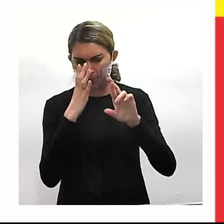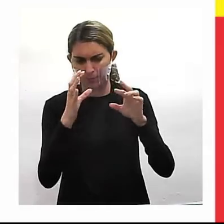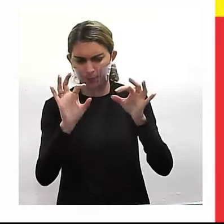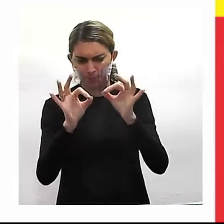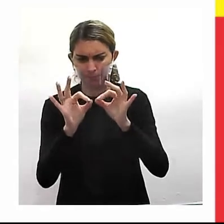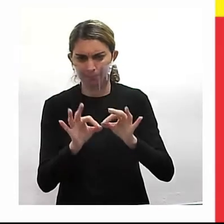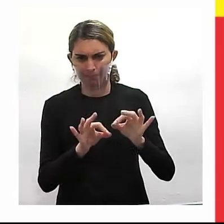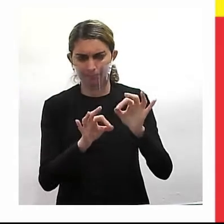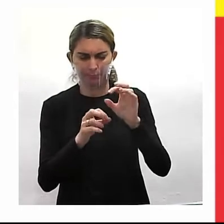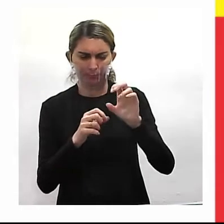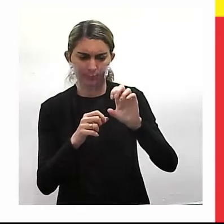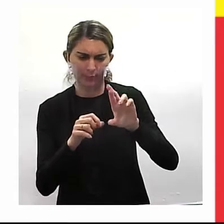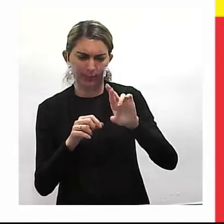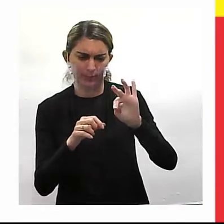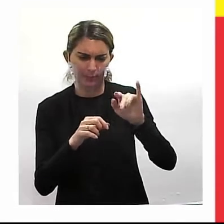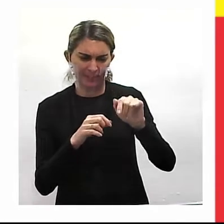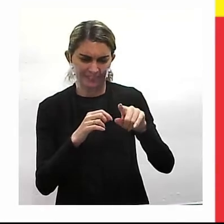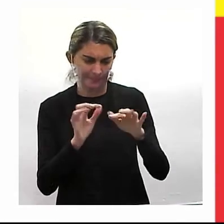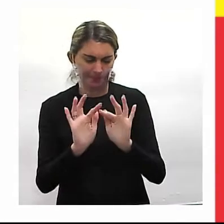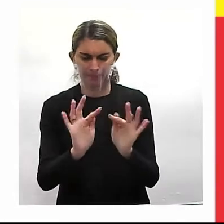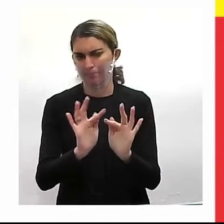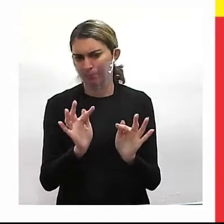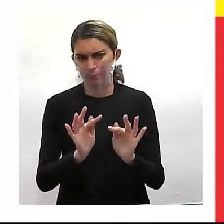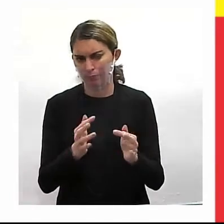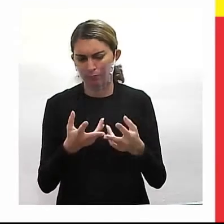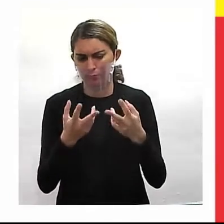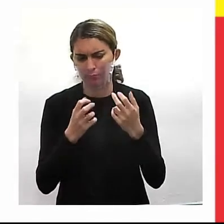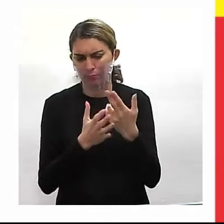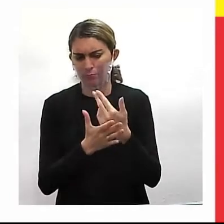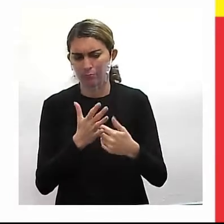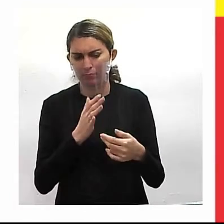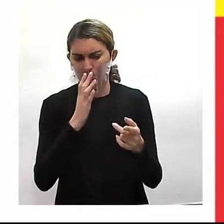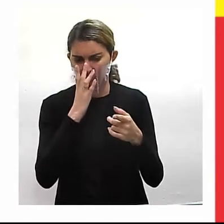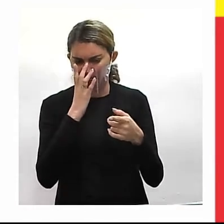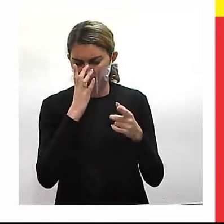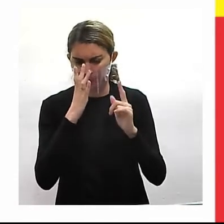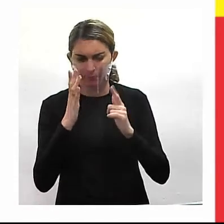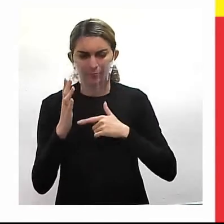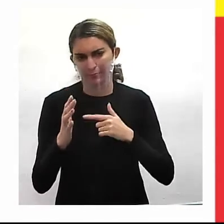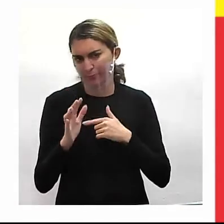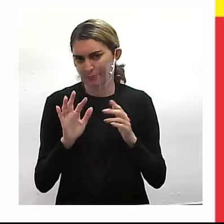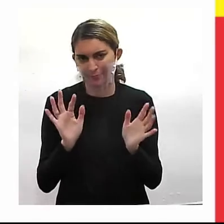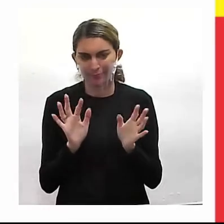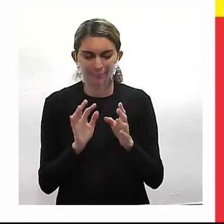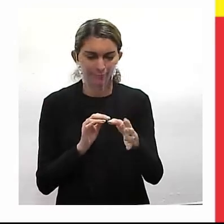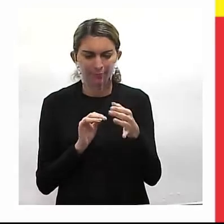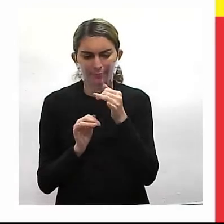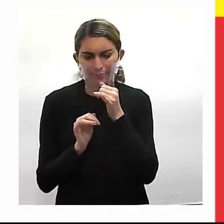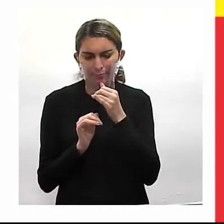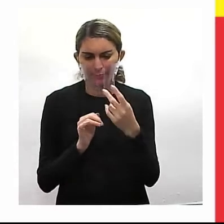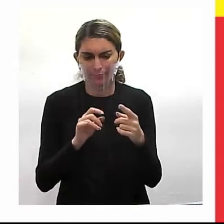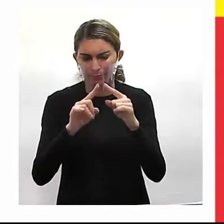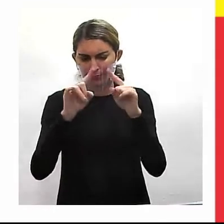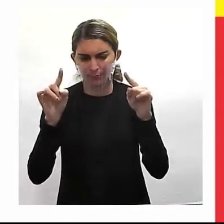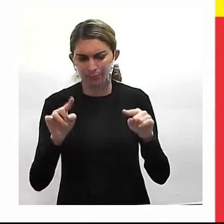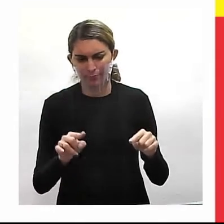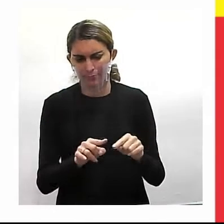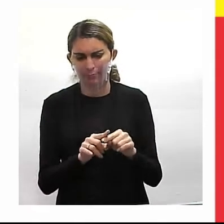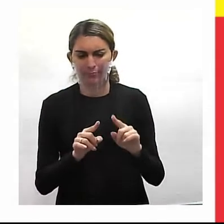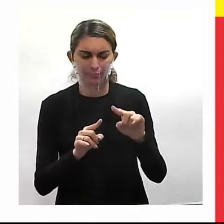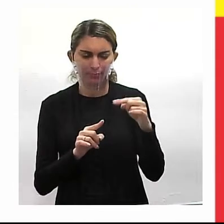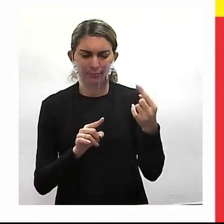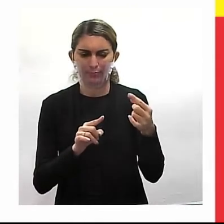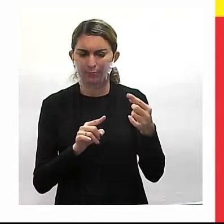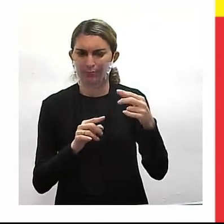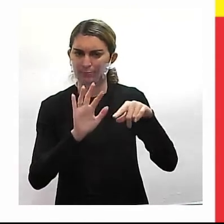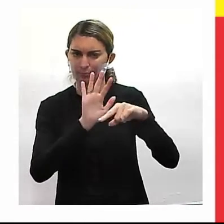desse, bem simplesinho, tá? Por favor, não repare meu desenho, que é feioso, tá? Então, suponha que esse lado aqui é o